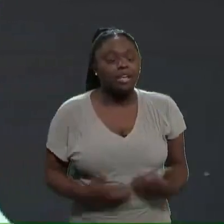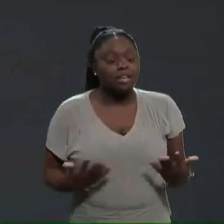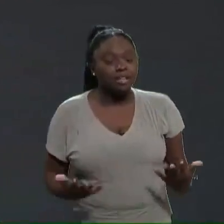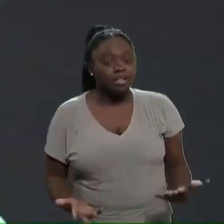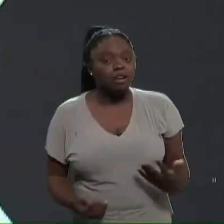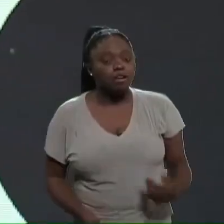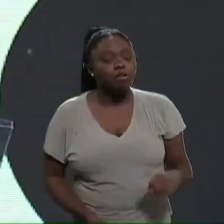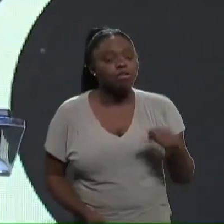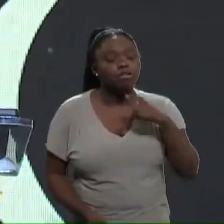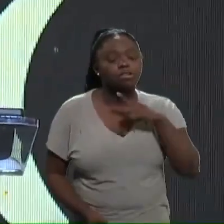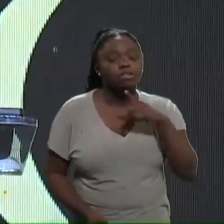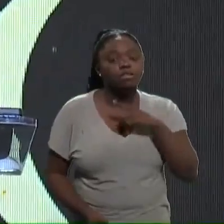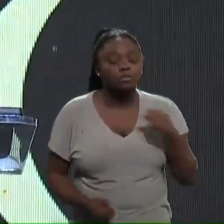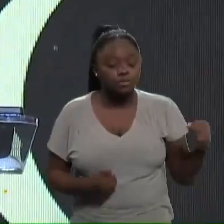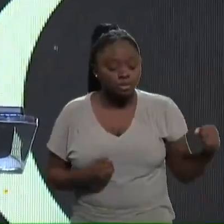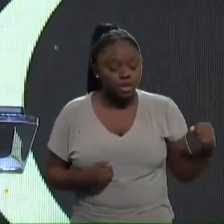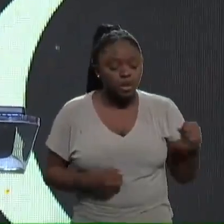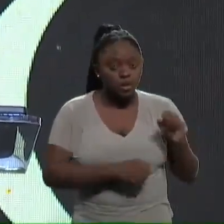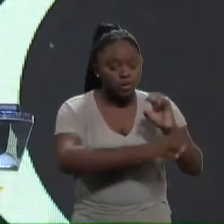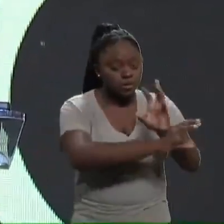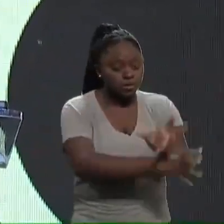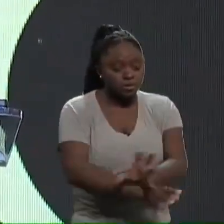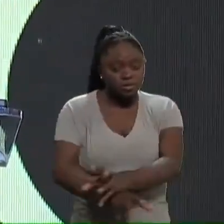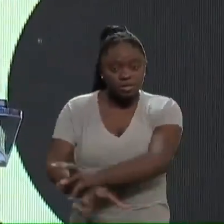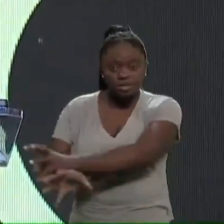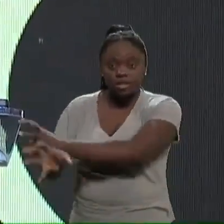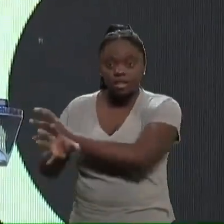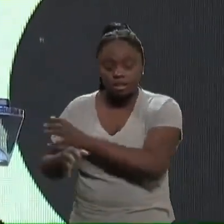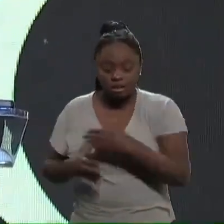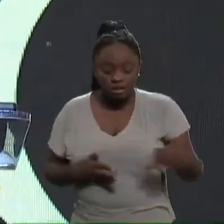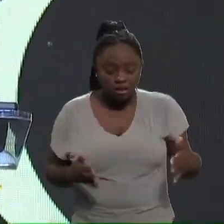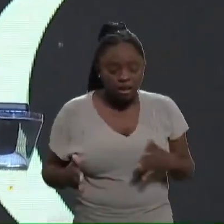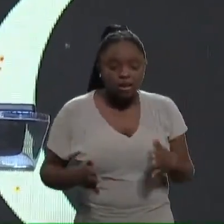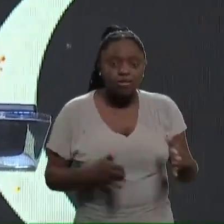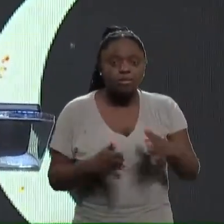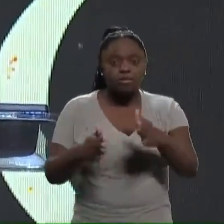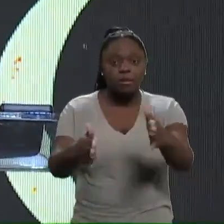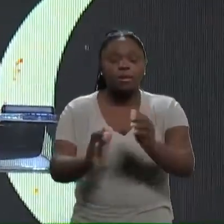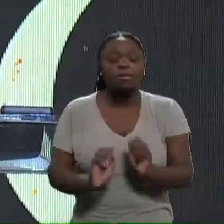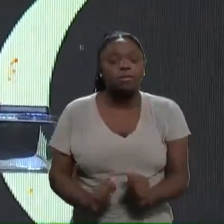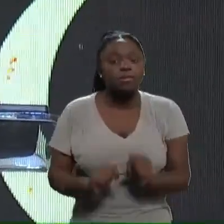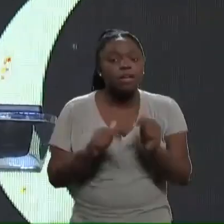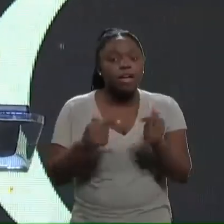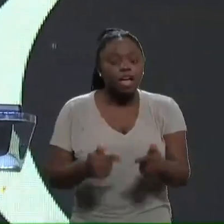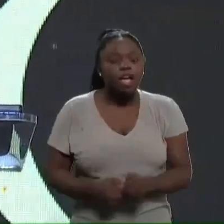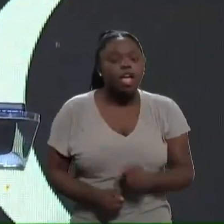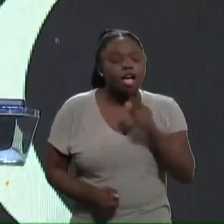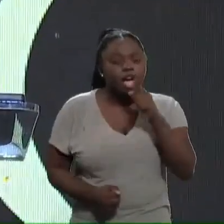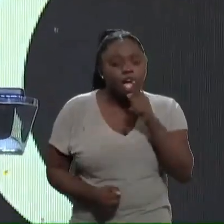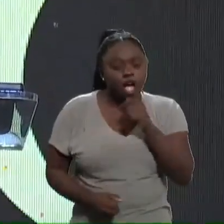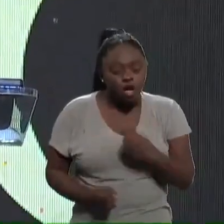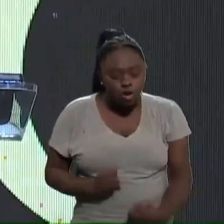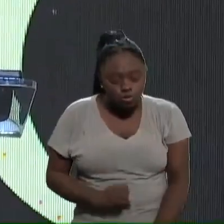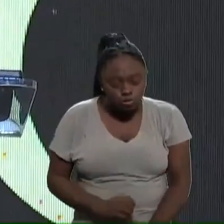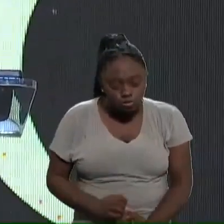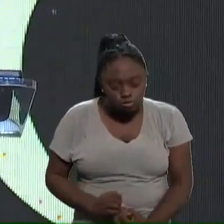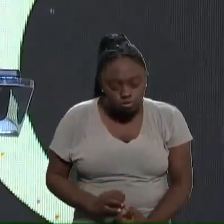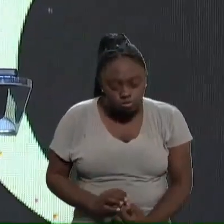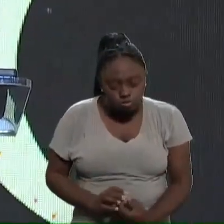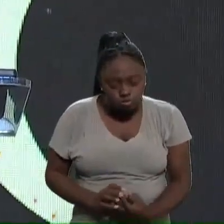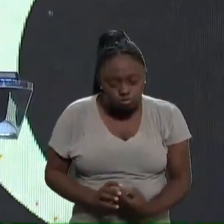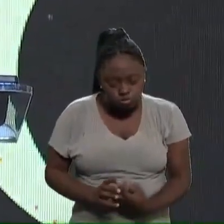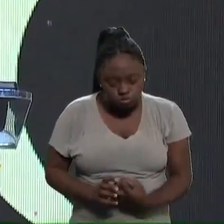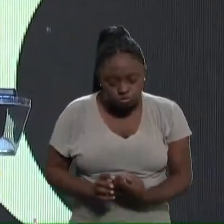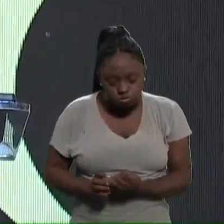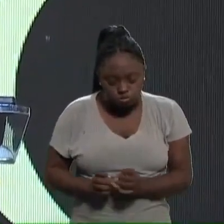Eis que abro um caminho no deserto e vou fazer brotar rios na terra